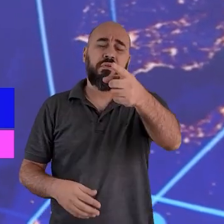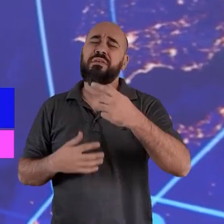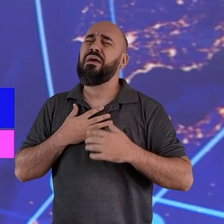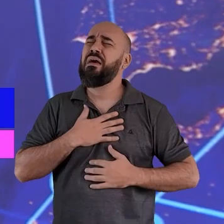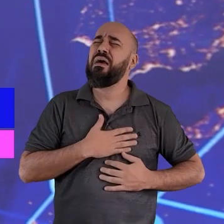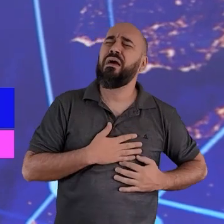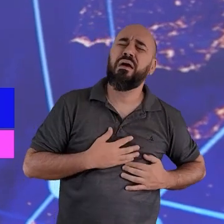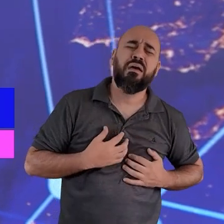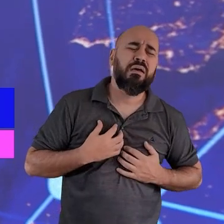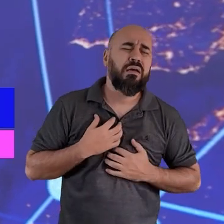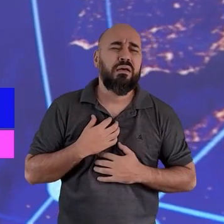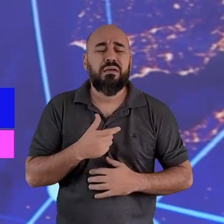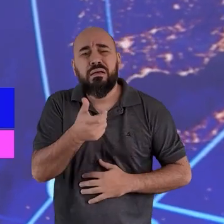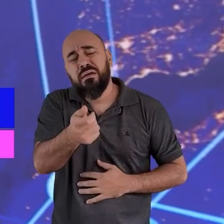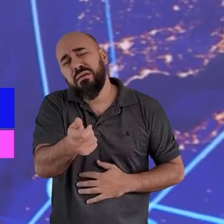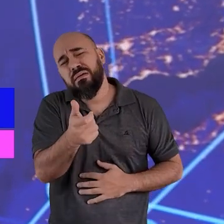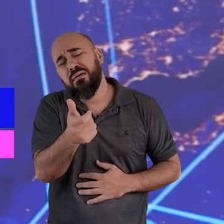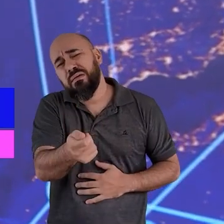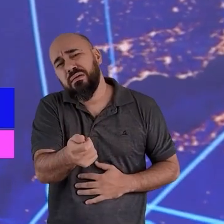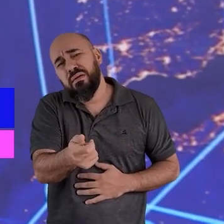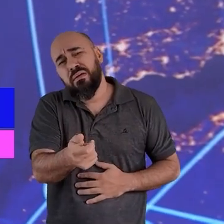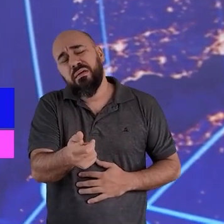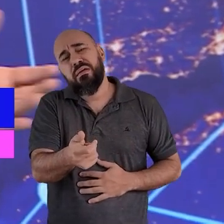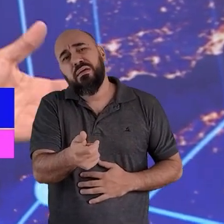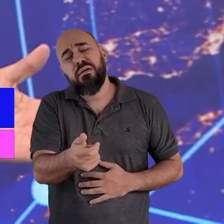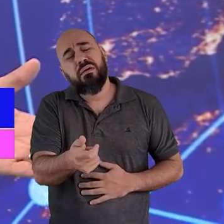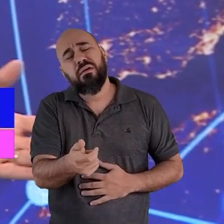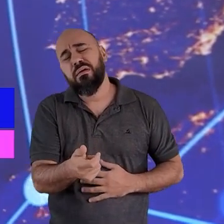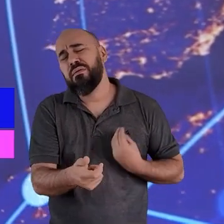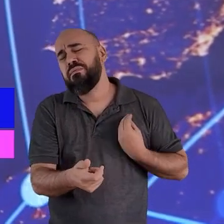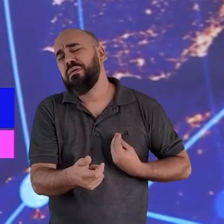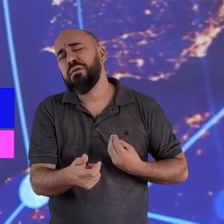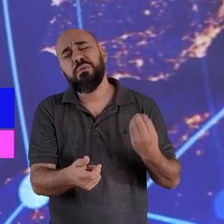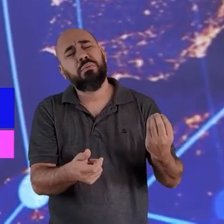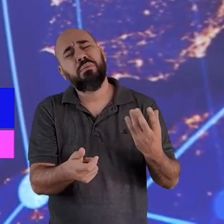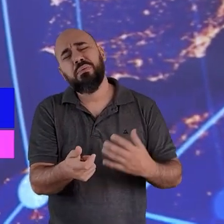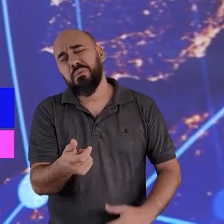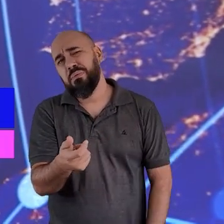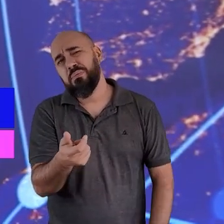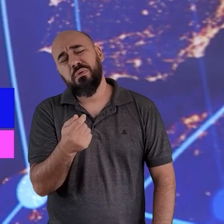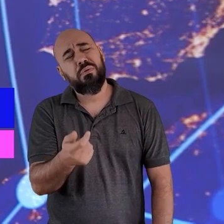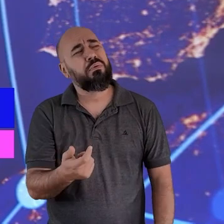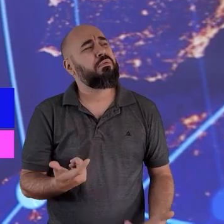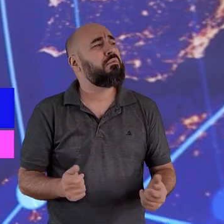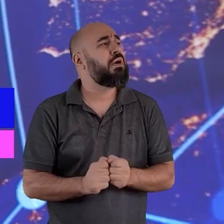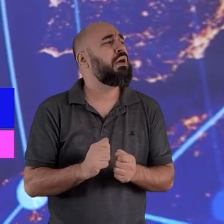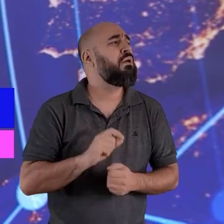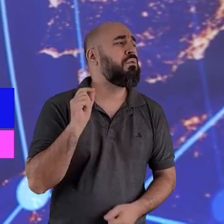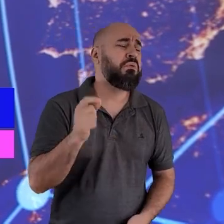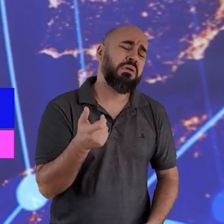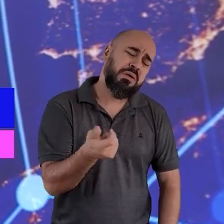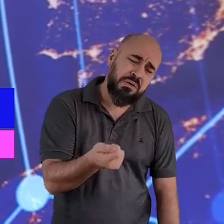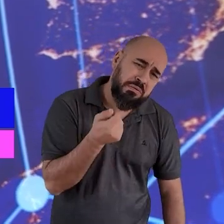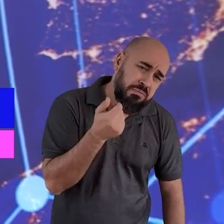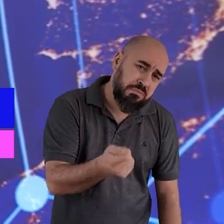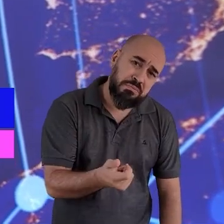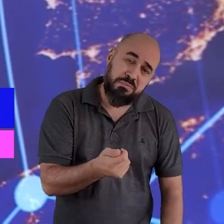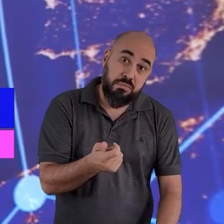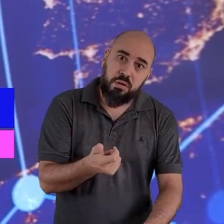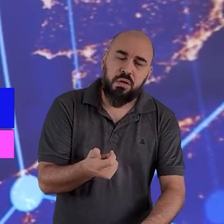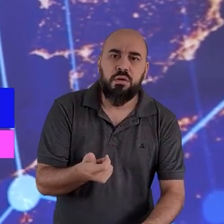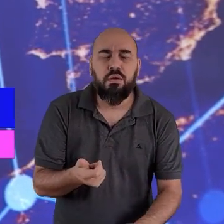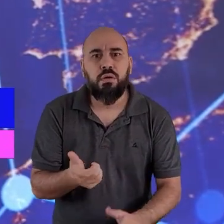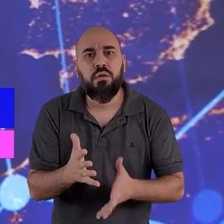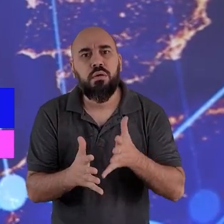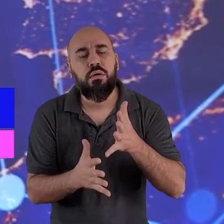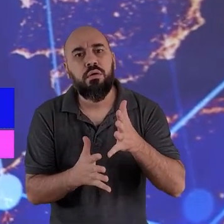parado na frente da TV Novo Tempo, pensando assim, o que é que vai ser da minha vida? Para onde eu vou? Ou talvez você que está pensando em